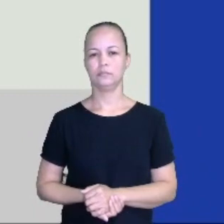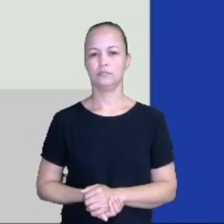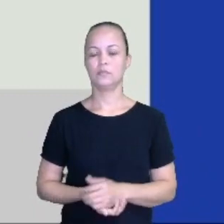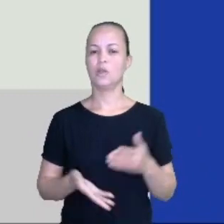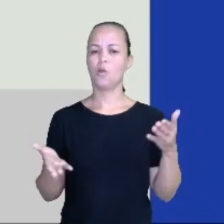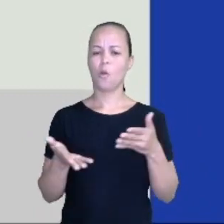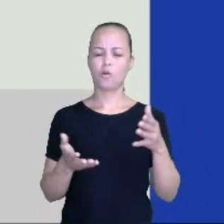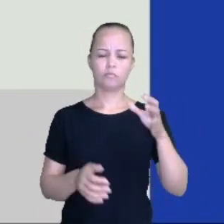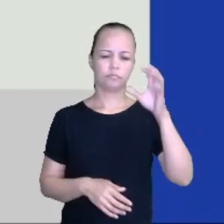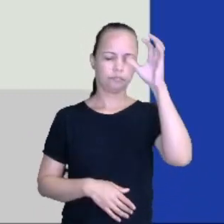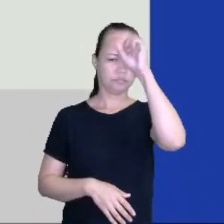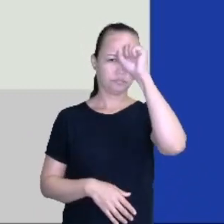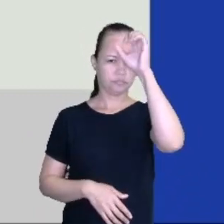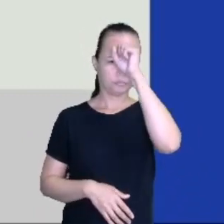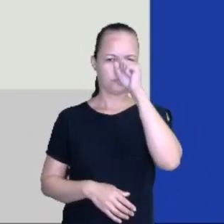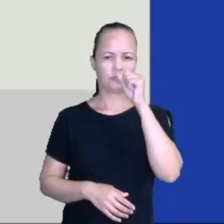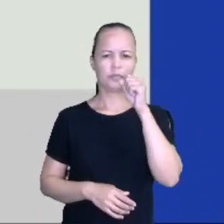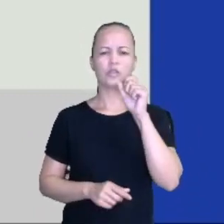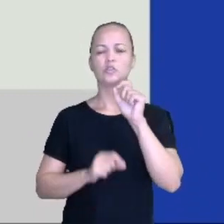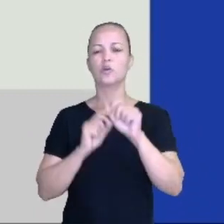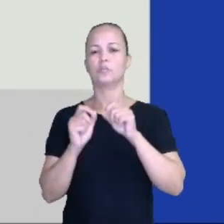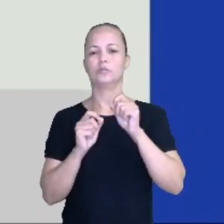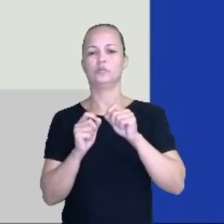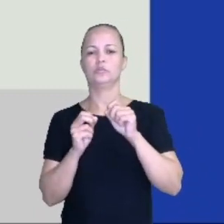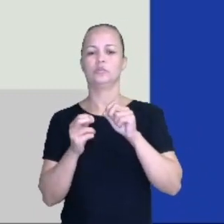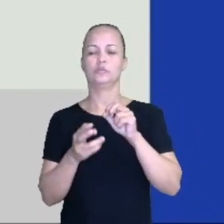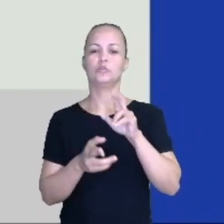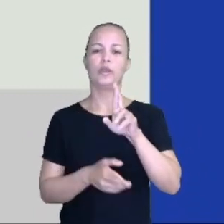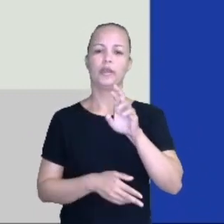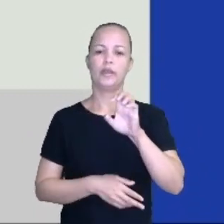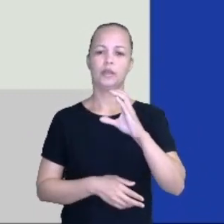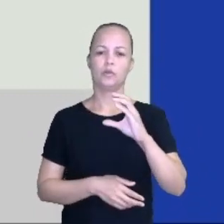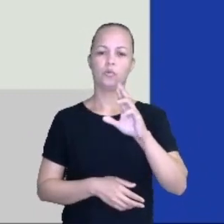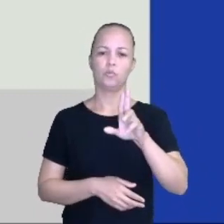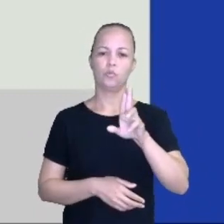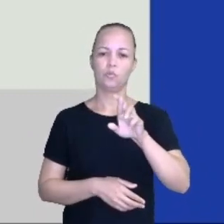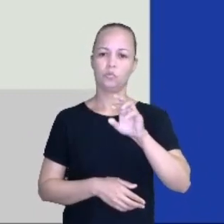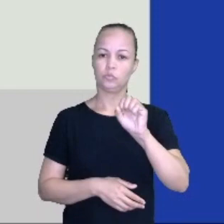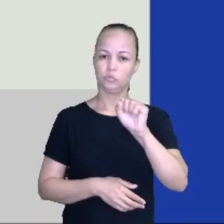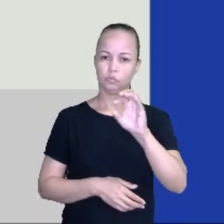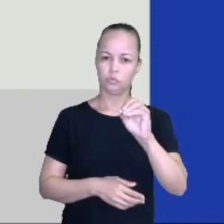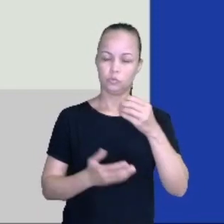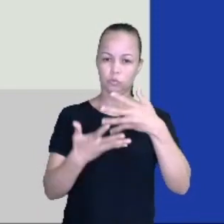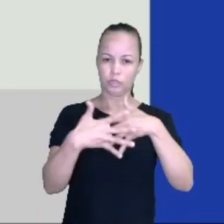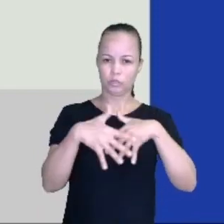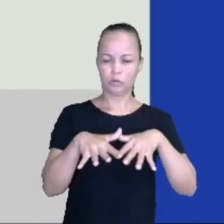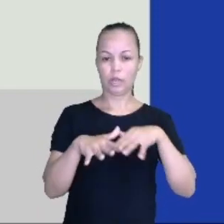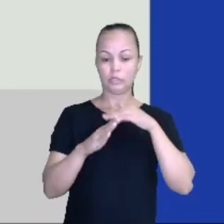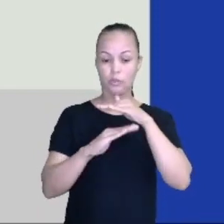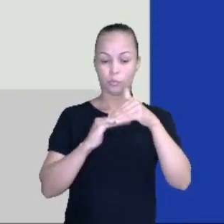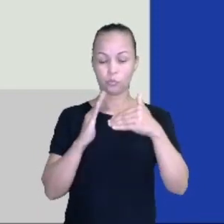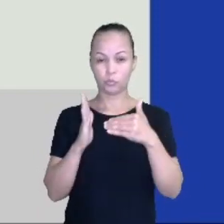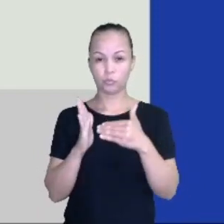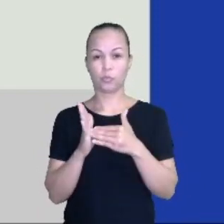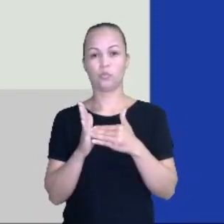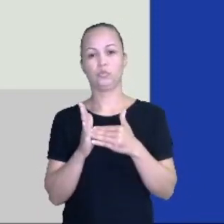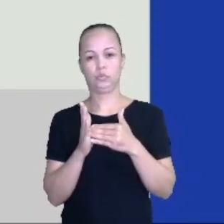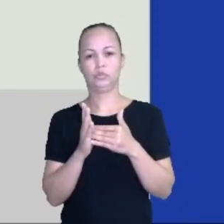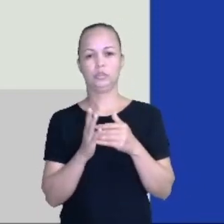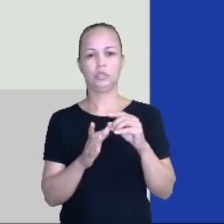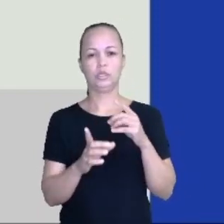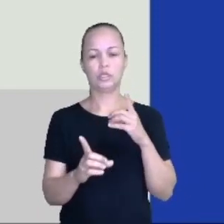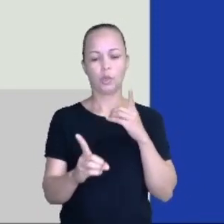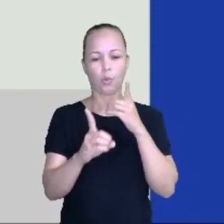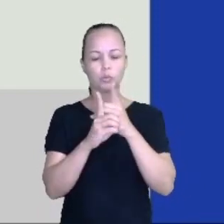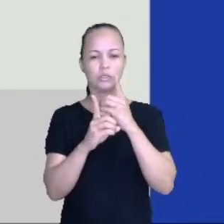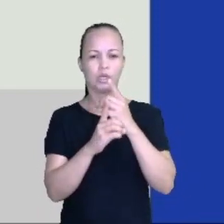Hoje nós aprendemos sobre os recursos naturais. Os recursos naturais são tudo que nós encontramos na